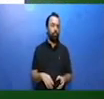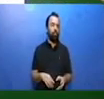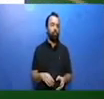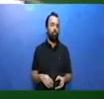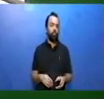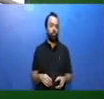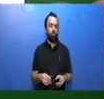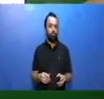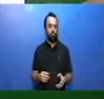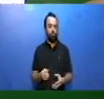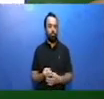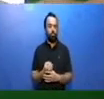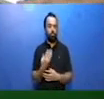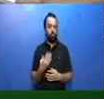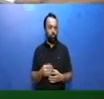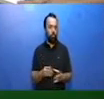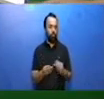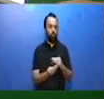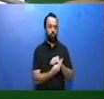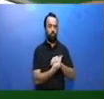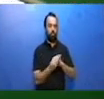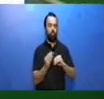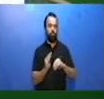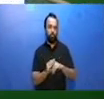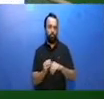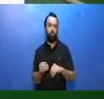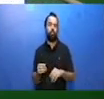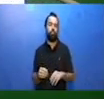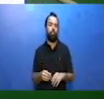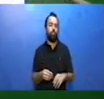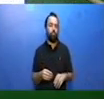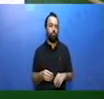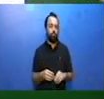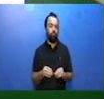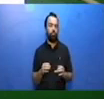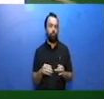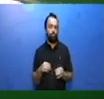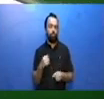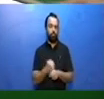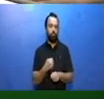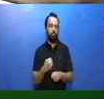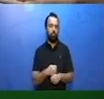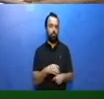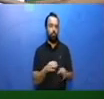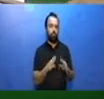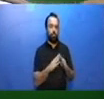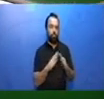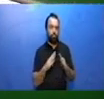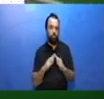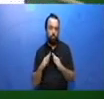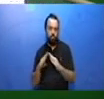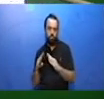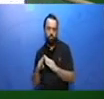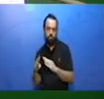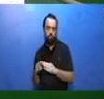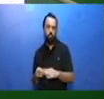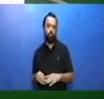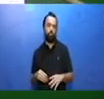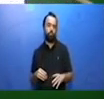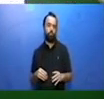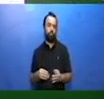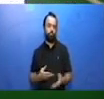também podem criar bairros. Neste caso, constroem casas ou apartamentos e providenciam serviços